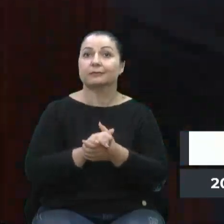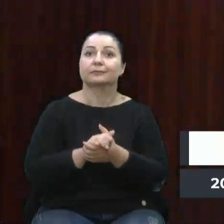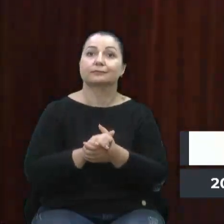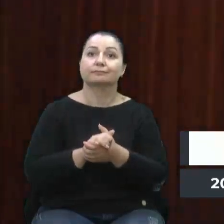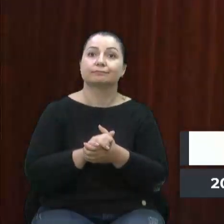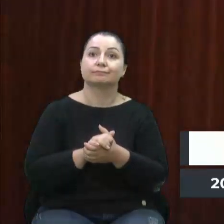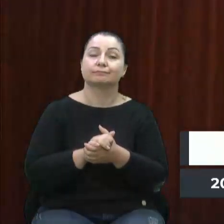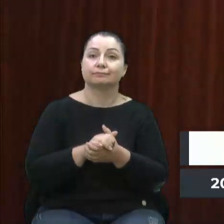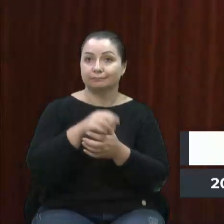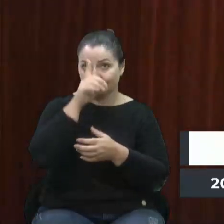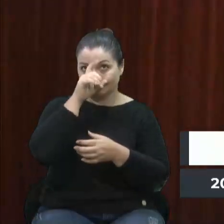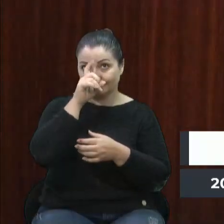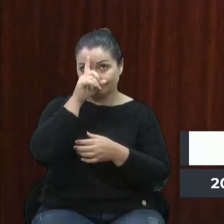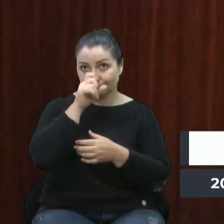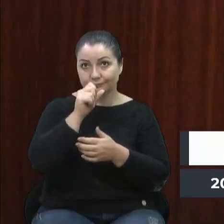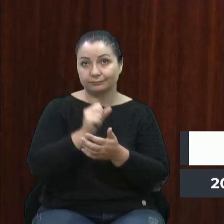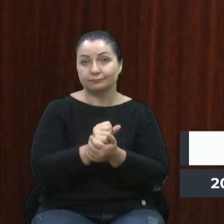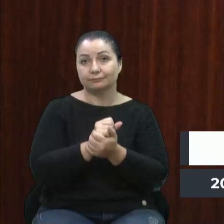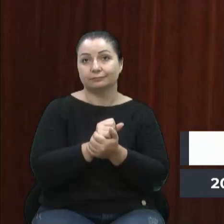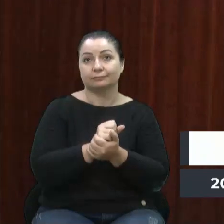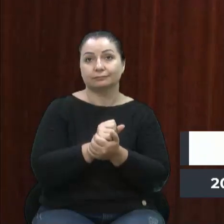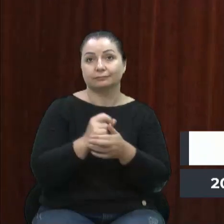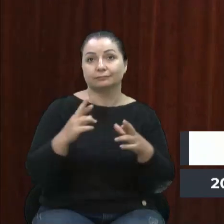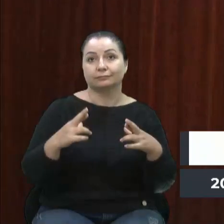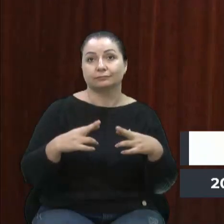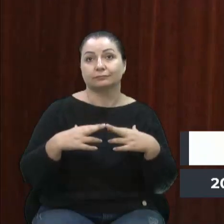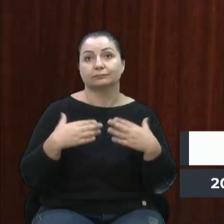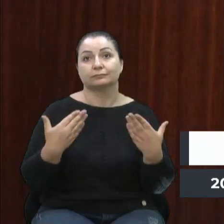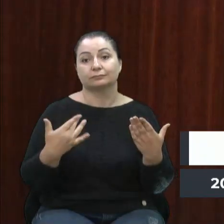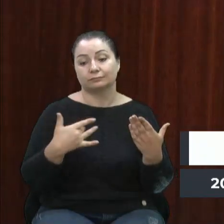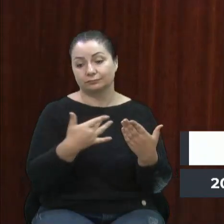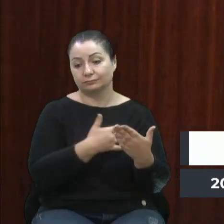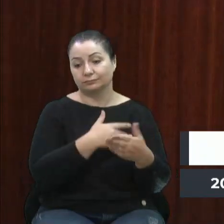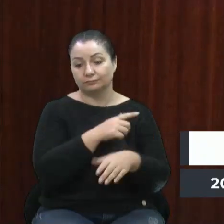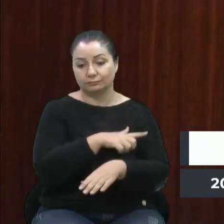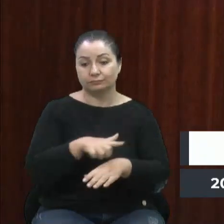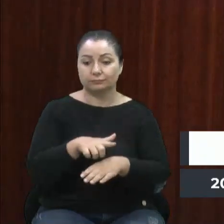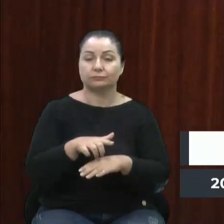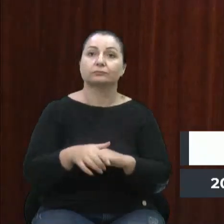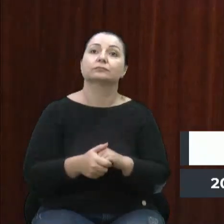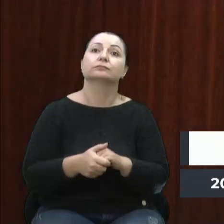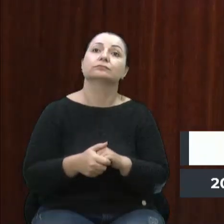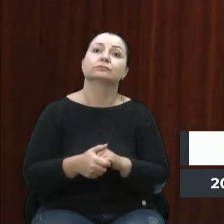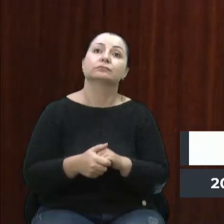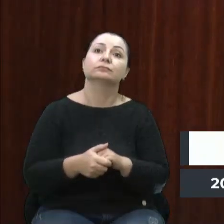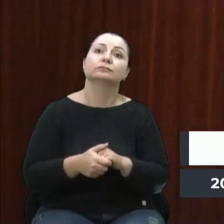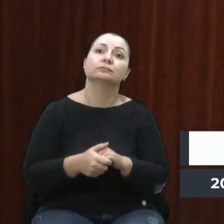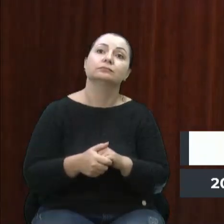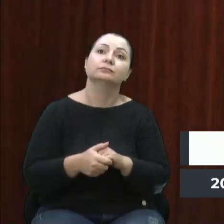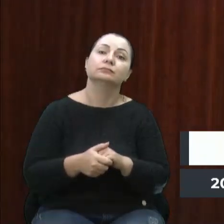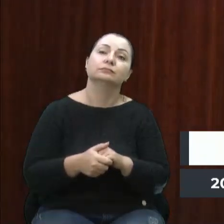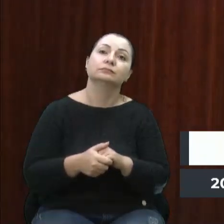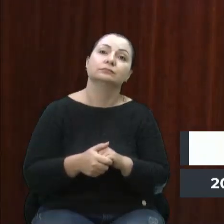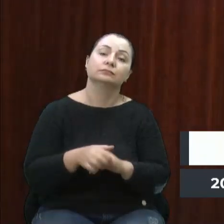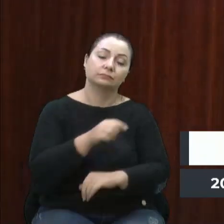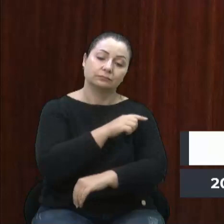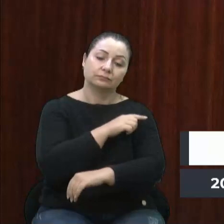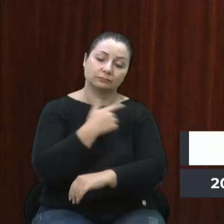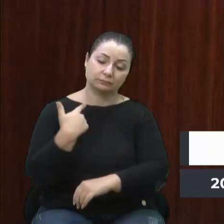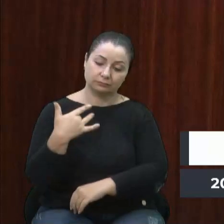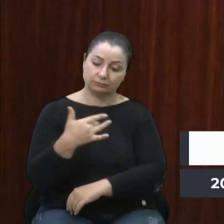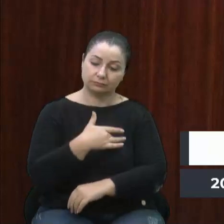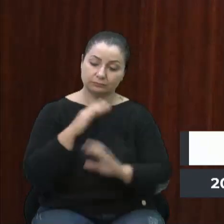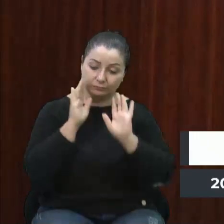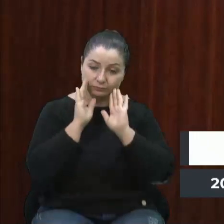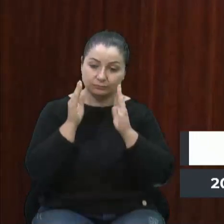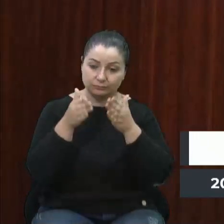hospitais particulares, né? Então, saúde e educação. Saúde, em específico, para mim, é